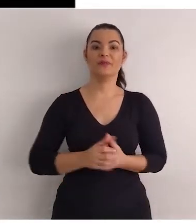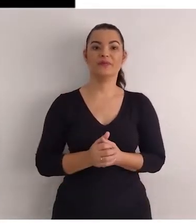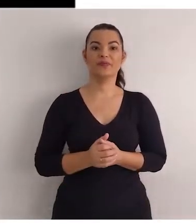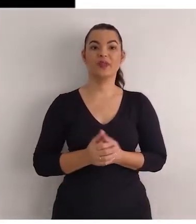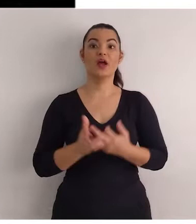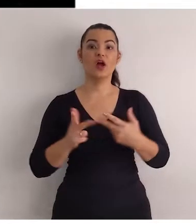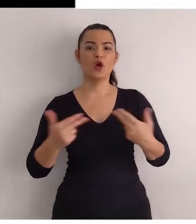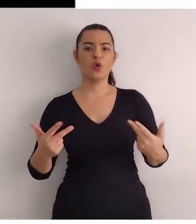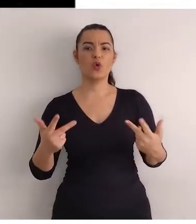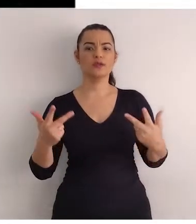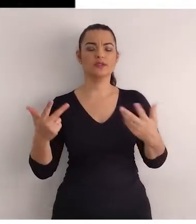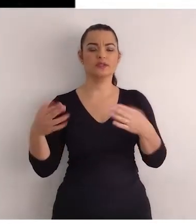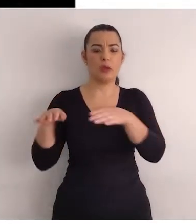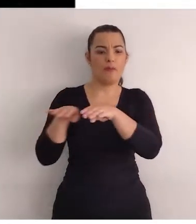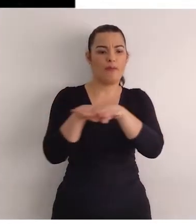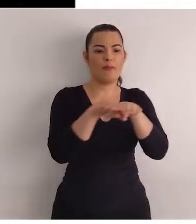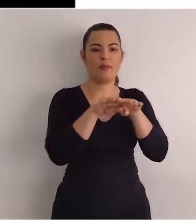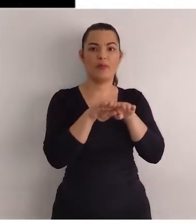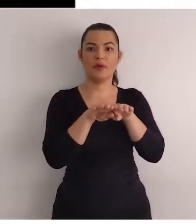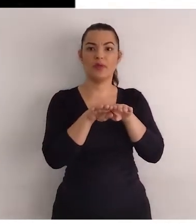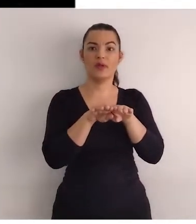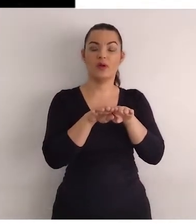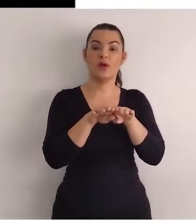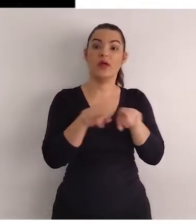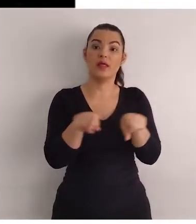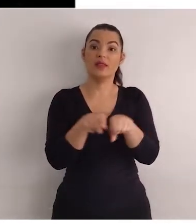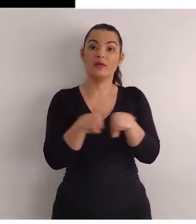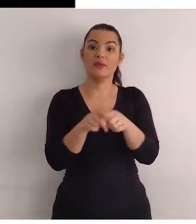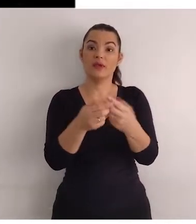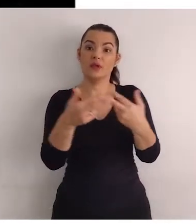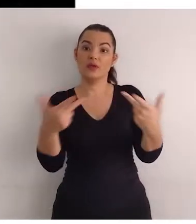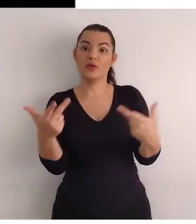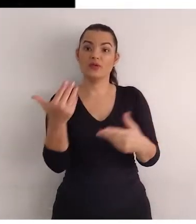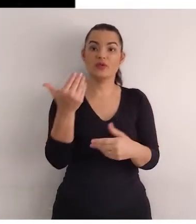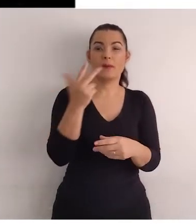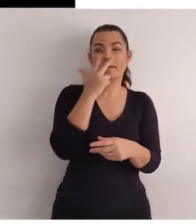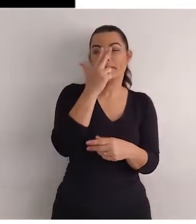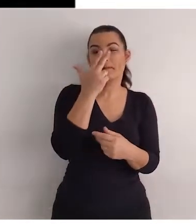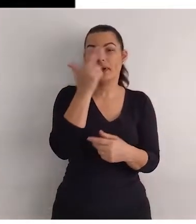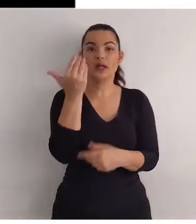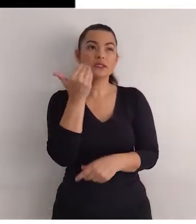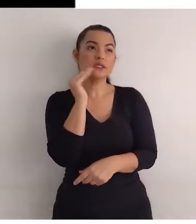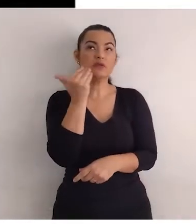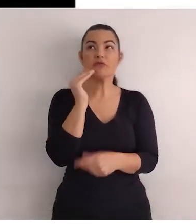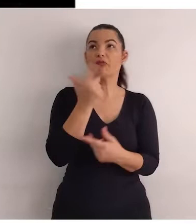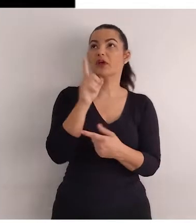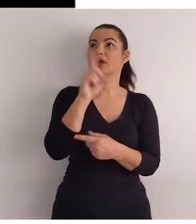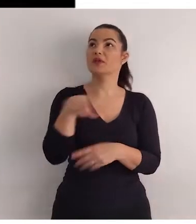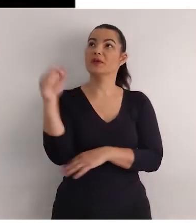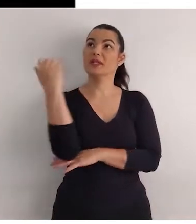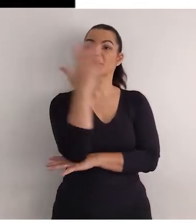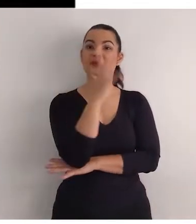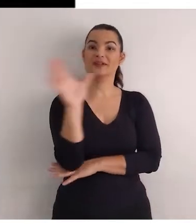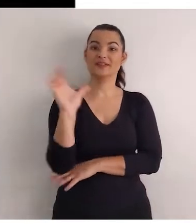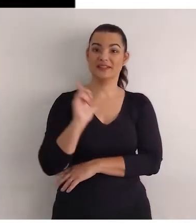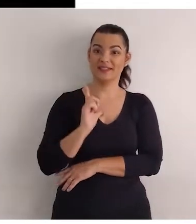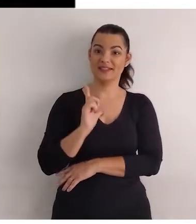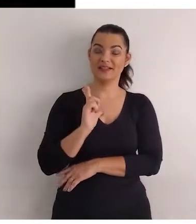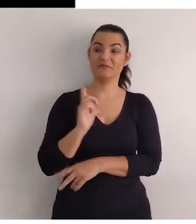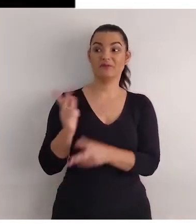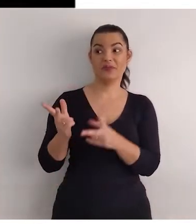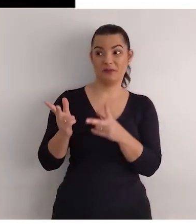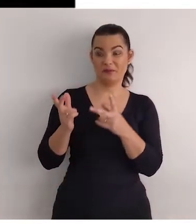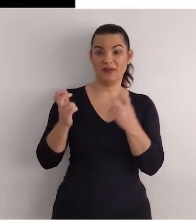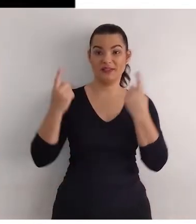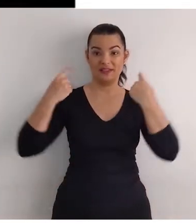as irregularidades que também são encontradas na natureza. Você pode perceber que várias partes do